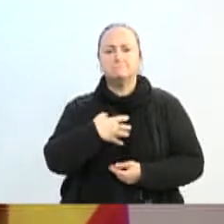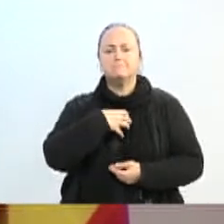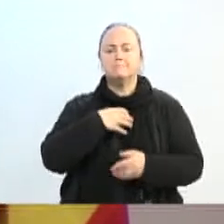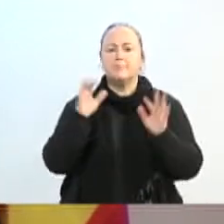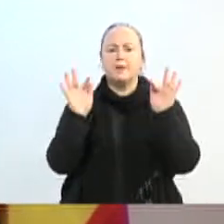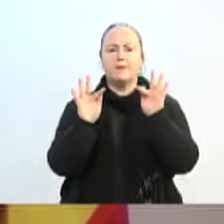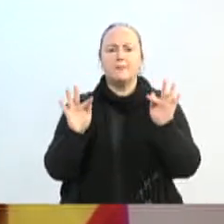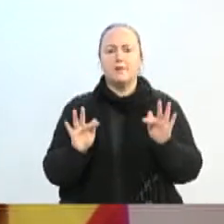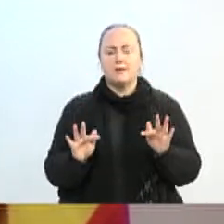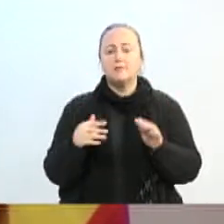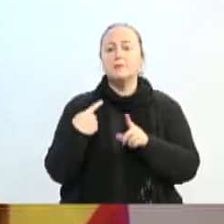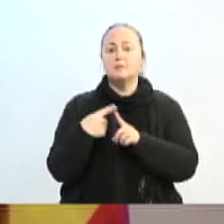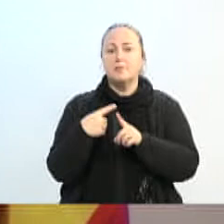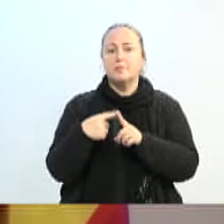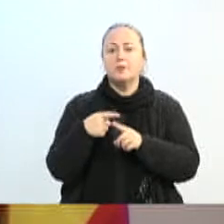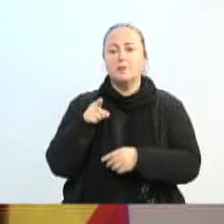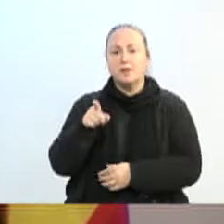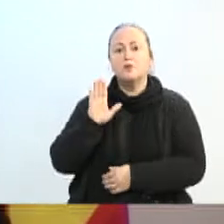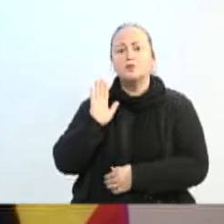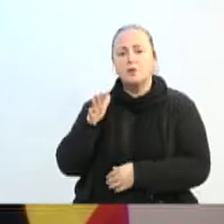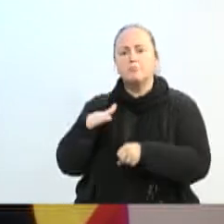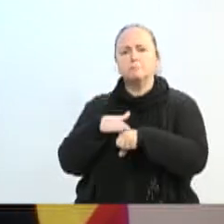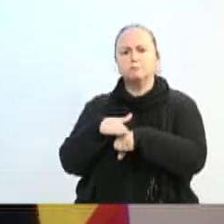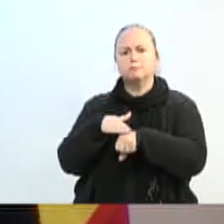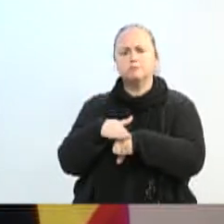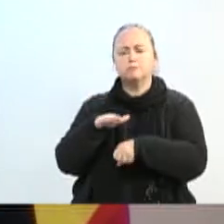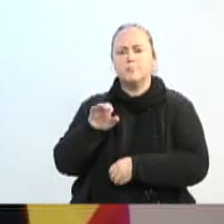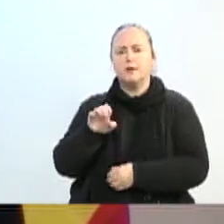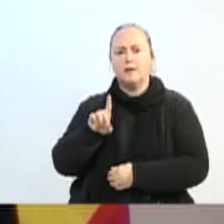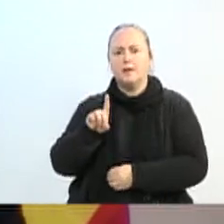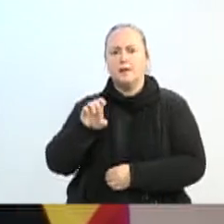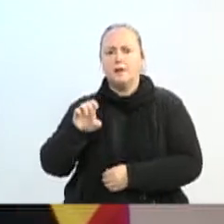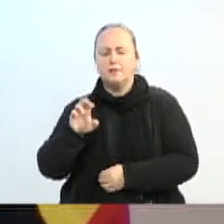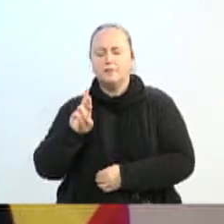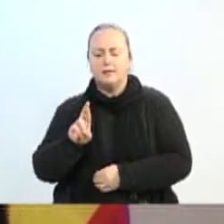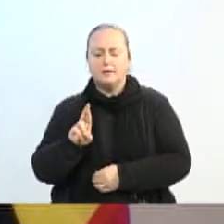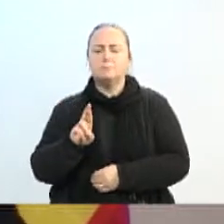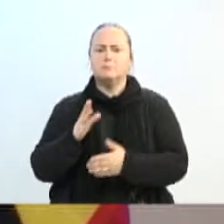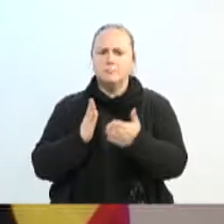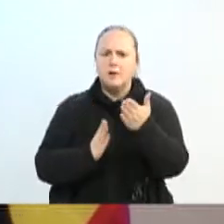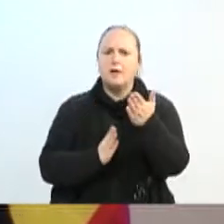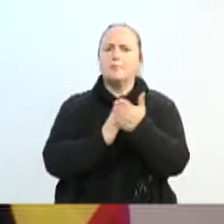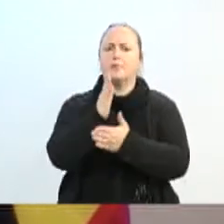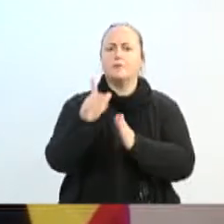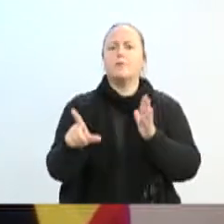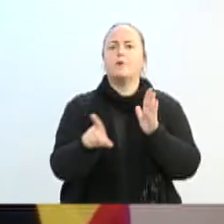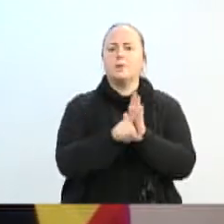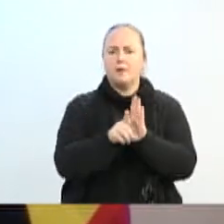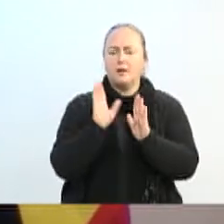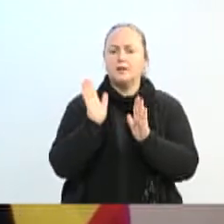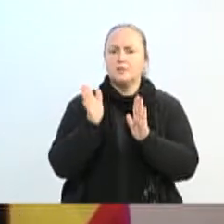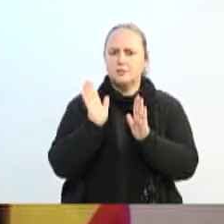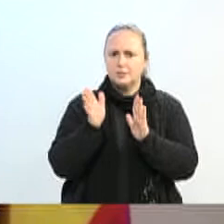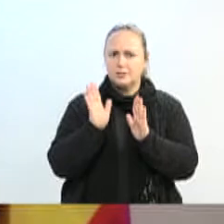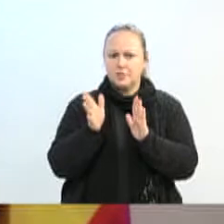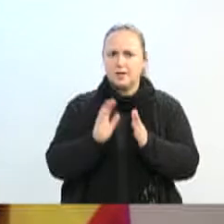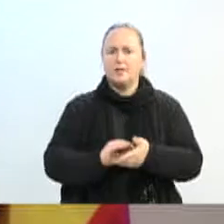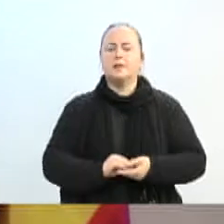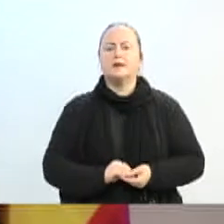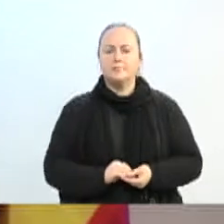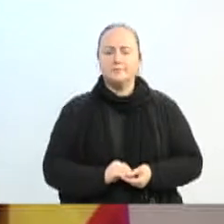porque ela disse que está conversando bastante com o doutor Éder moron que o secretário de planejamento nós aprovamos uma lei aqui que dá